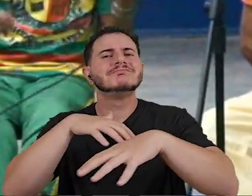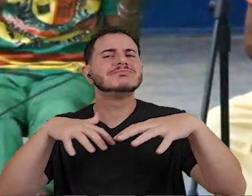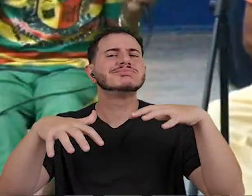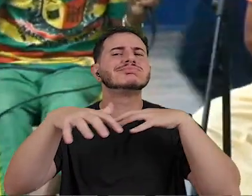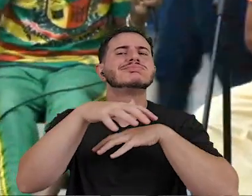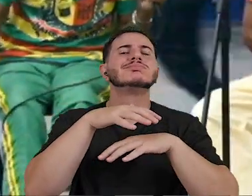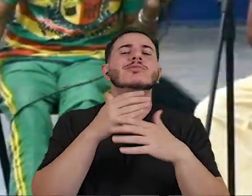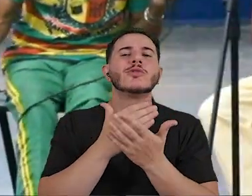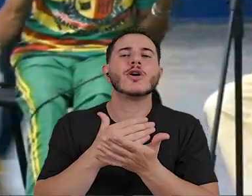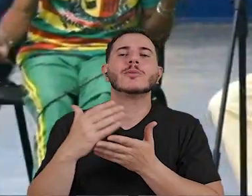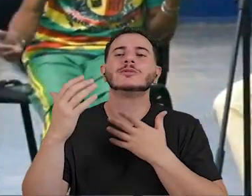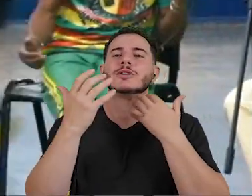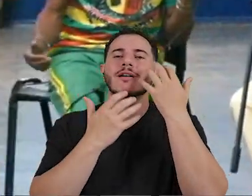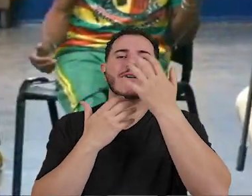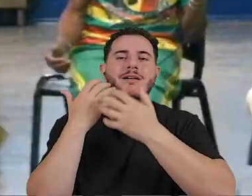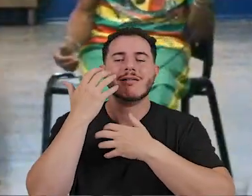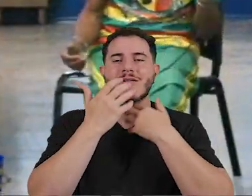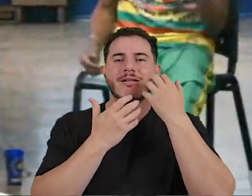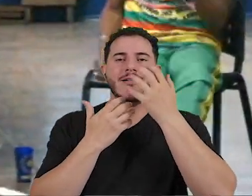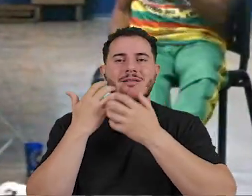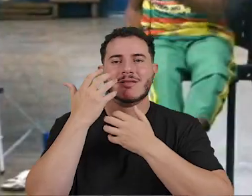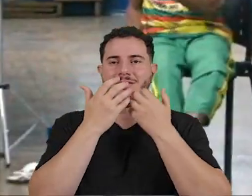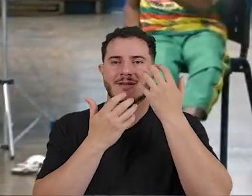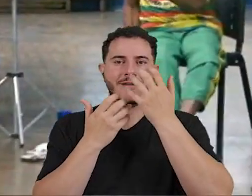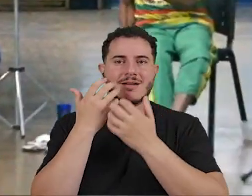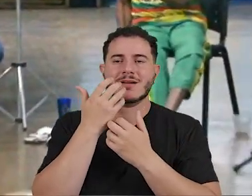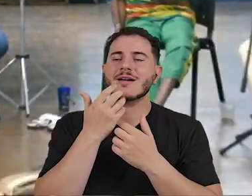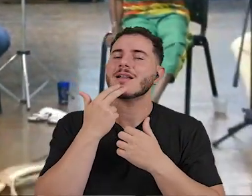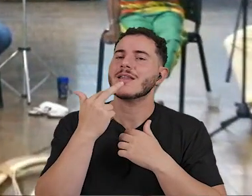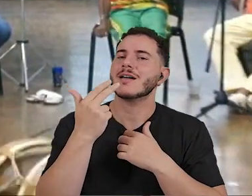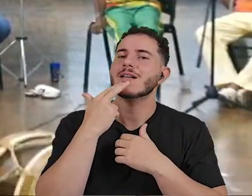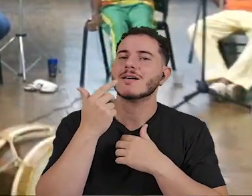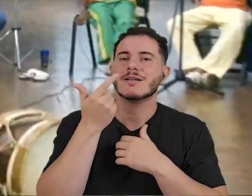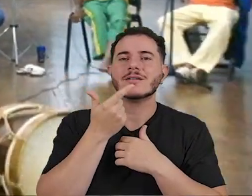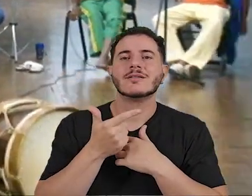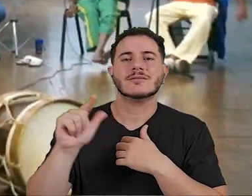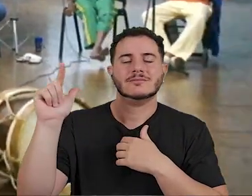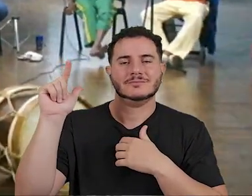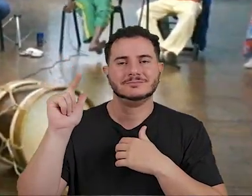levale, o juba, o julate,